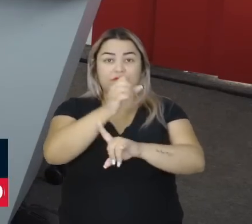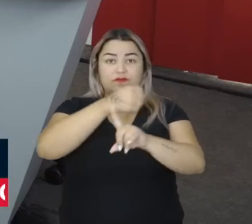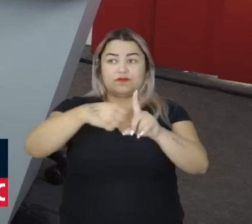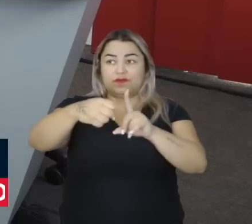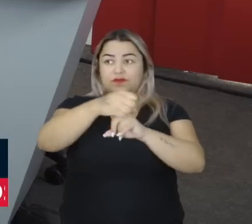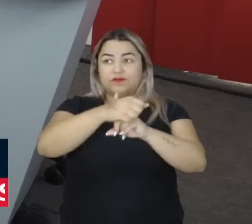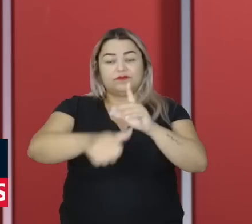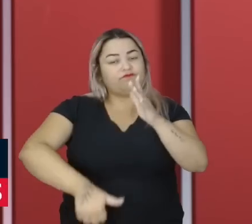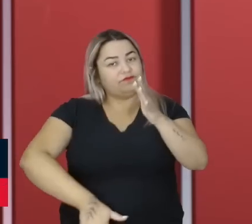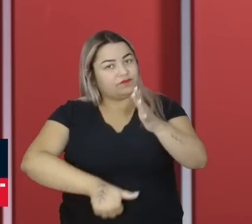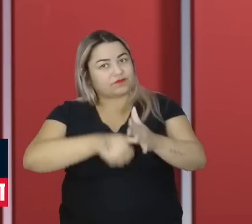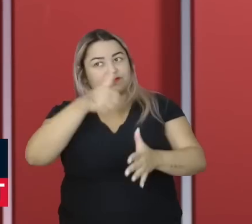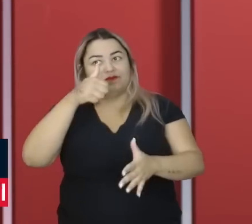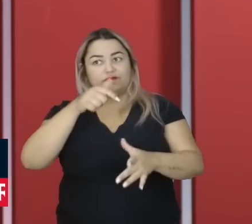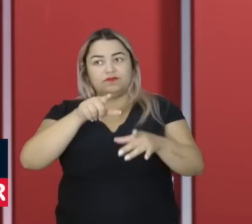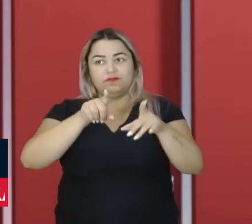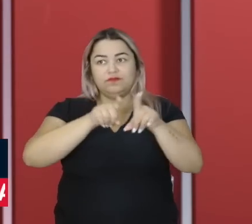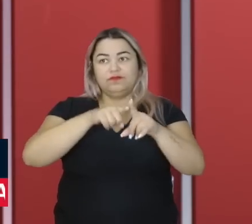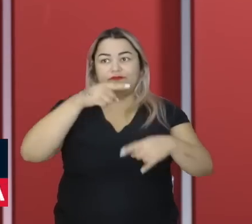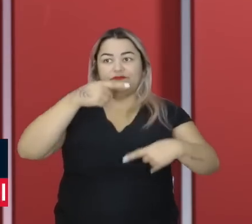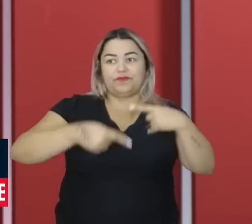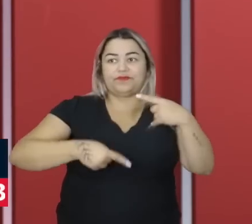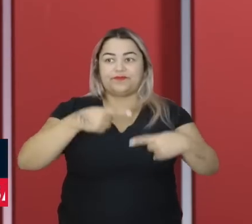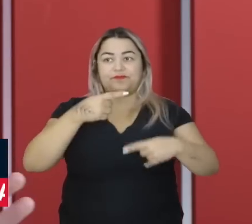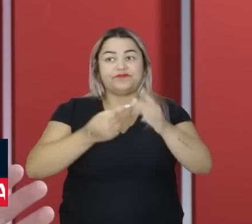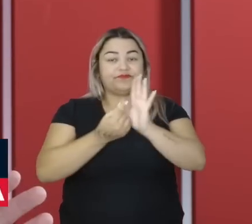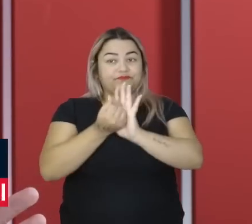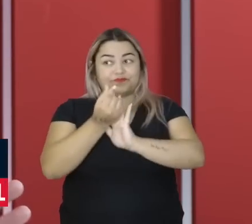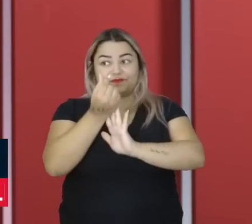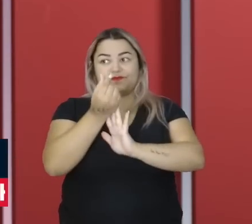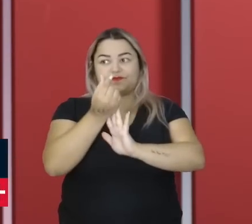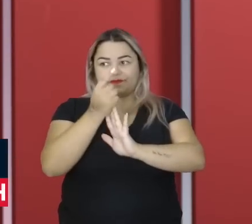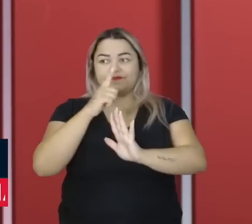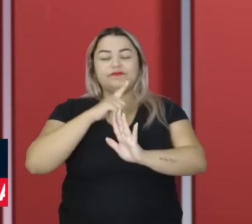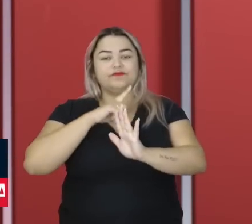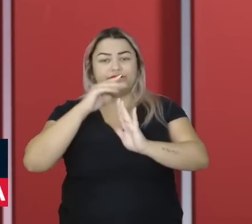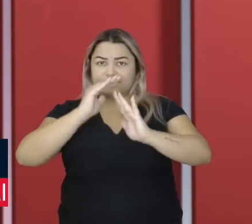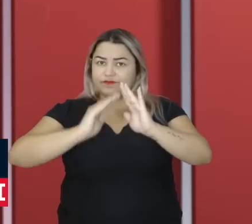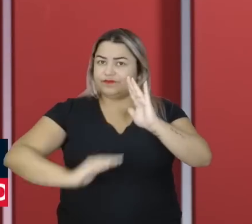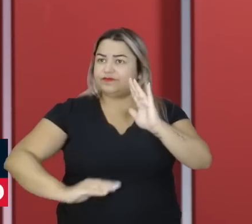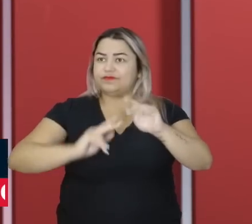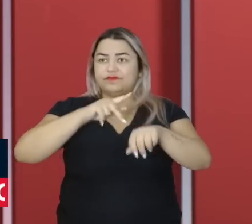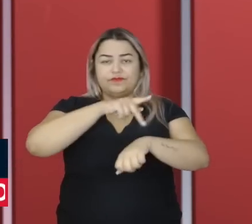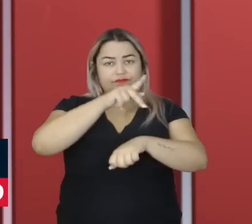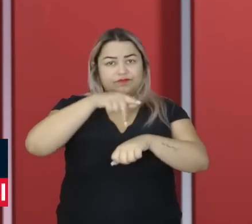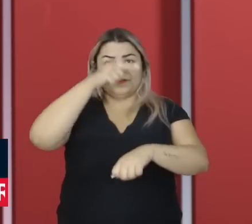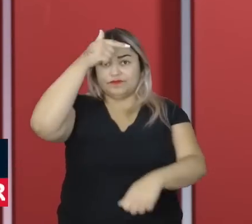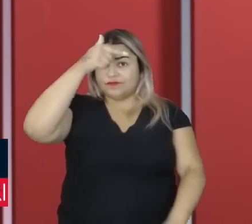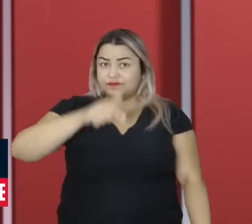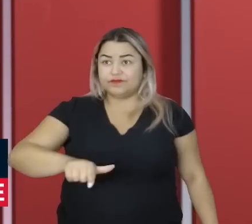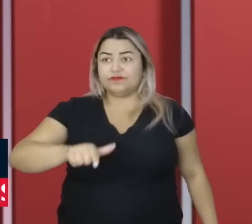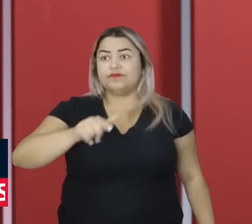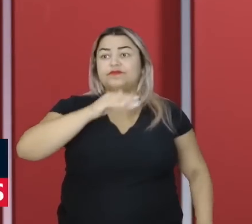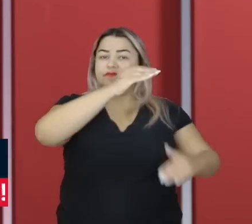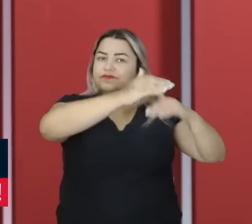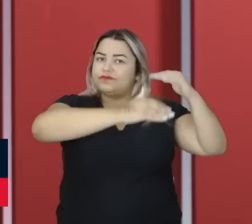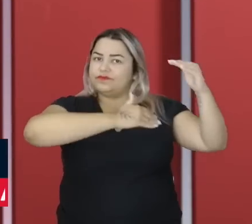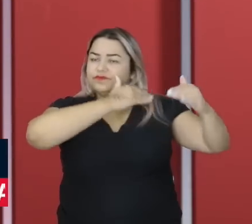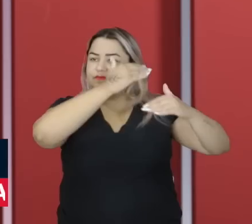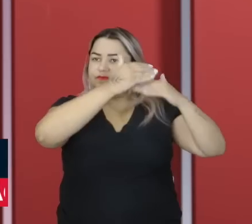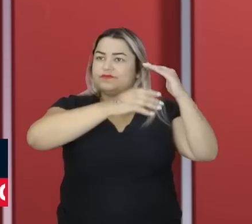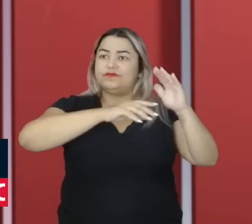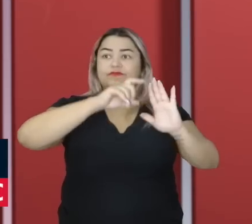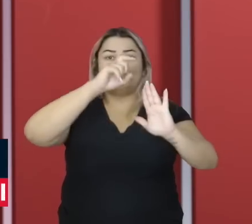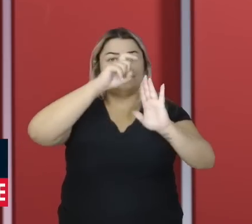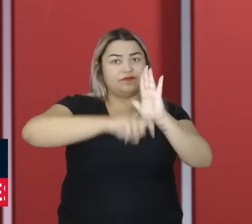em primeiríssimo lugar, mudar essa política monetária. Os juros têm que cair, porque nenhum país vai conseguir fazer desenvolvimento com uma taxa de